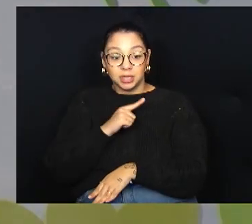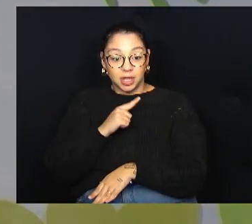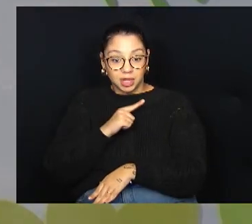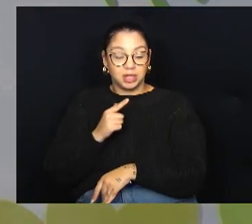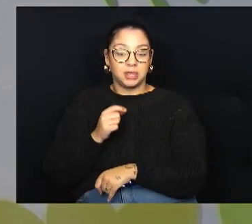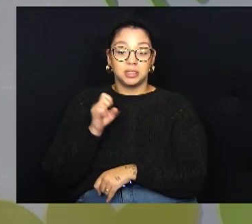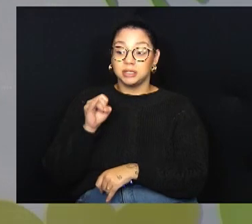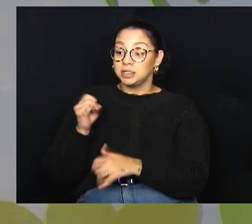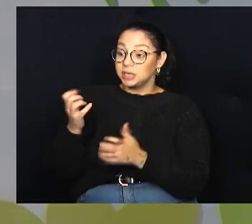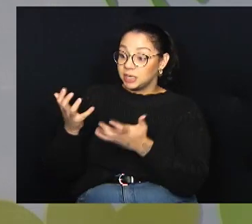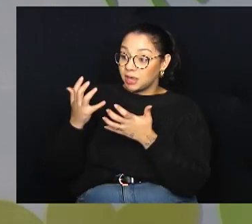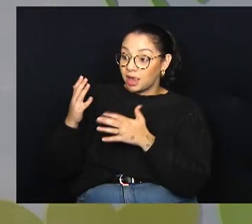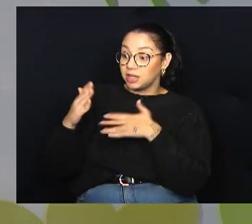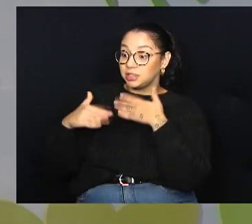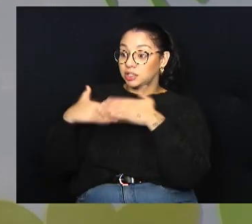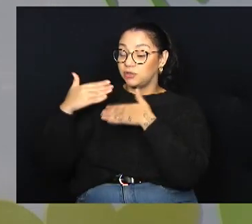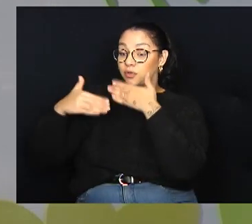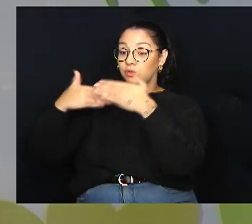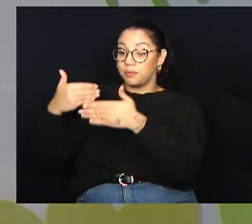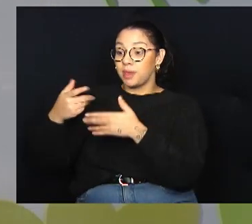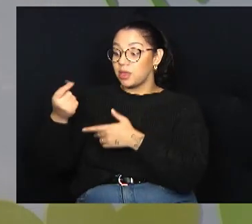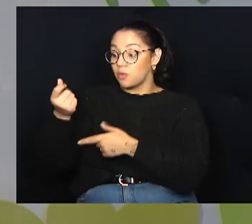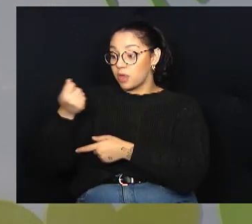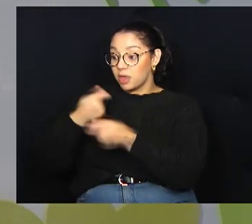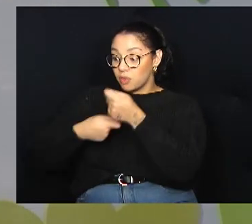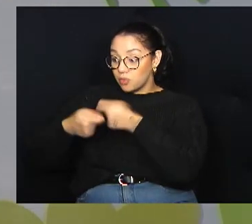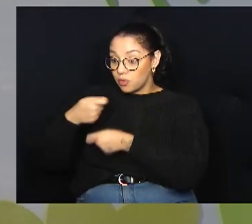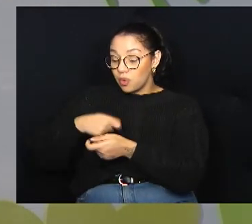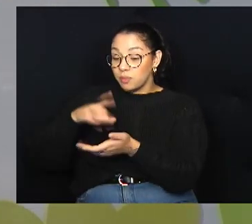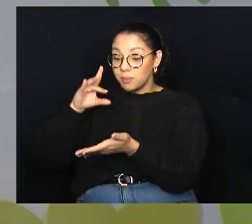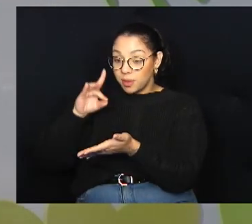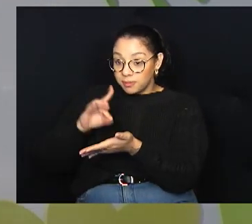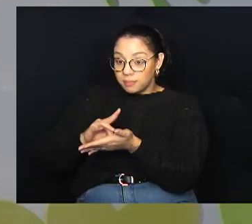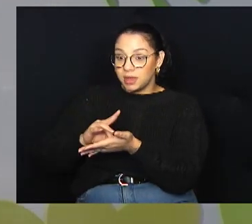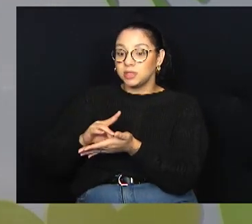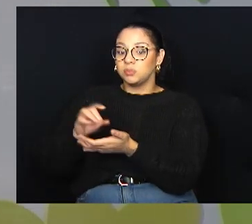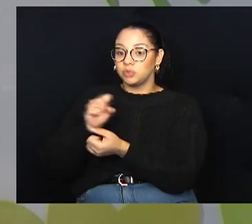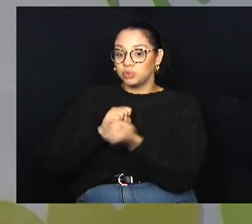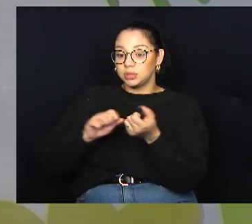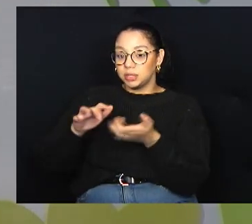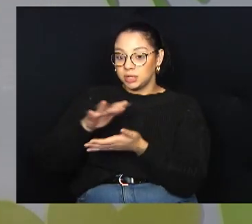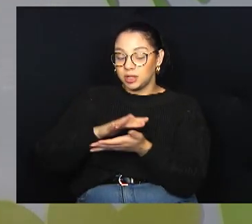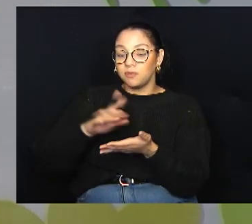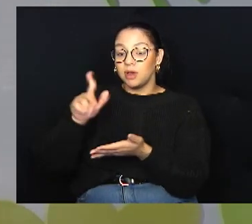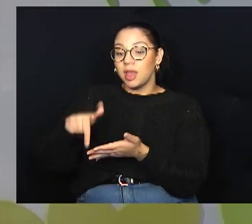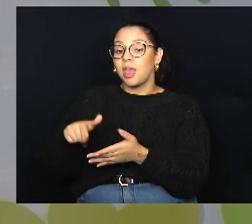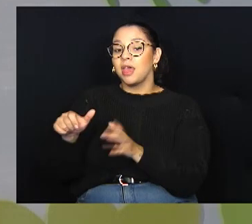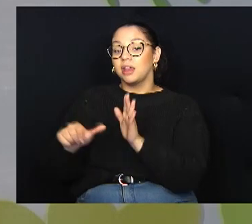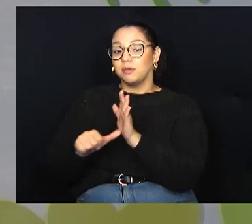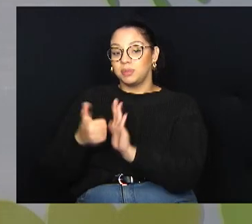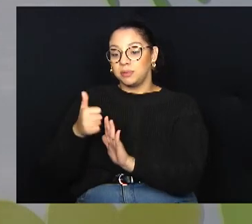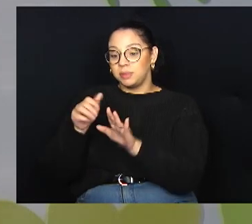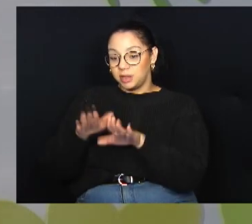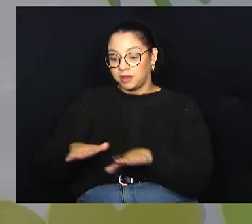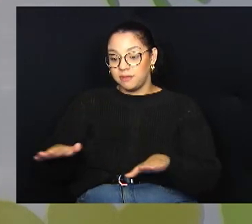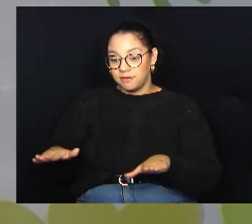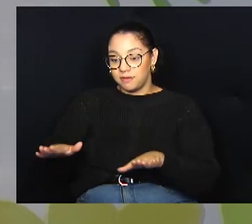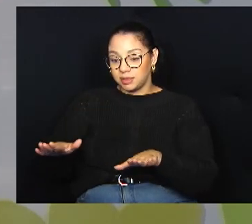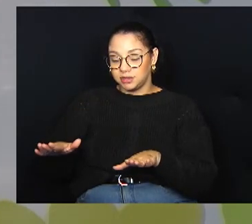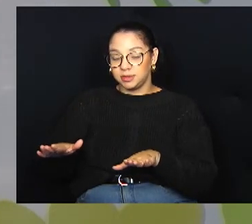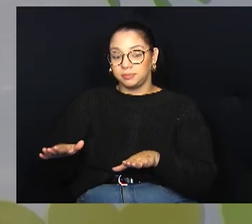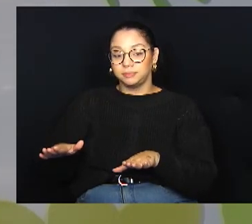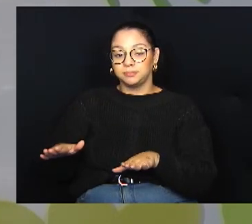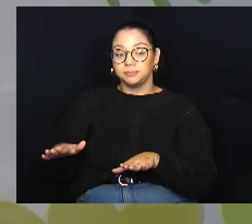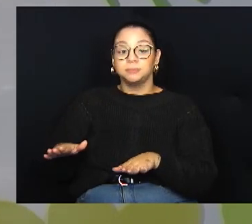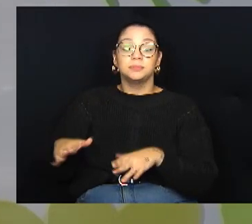quer um desenvolvimento econômico realmente sustentável, é na primeira infância que a gente tem que investir. Então, por isso que